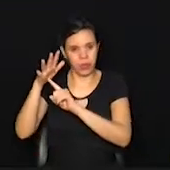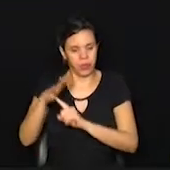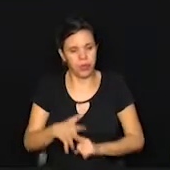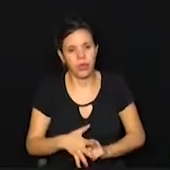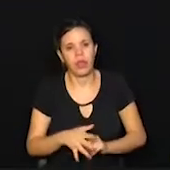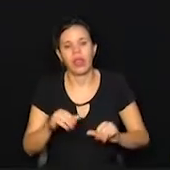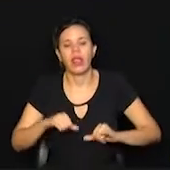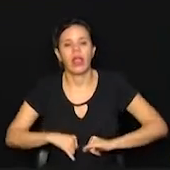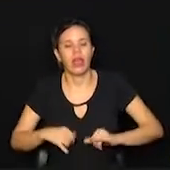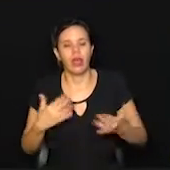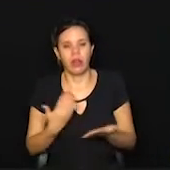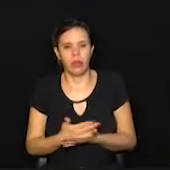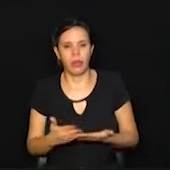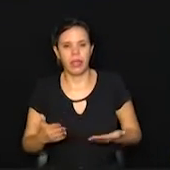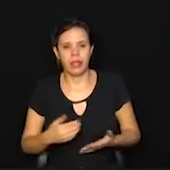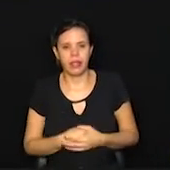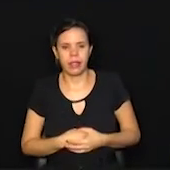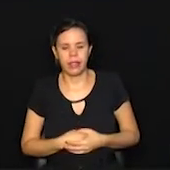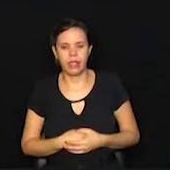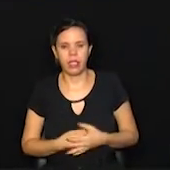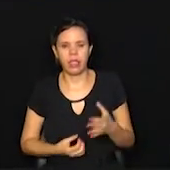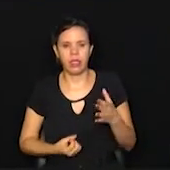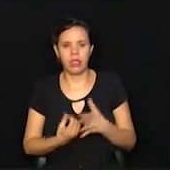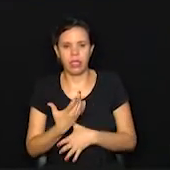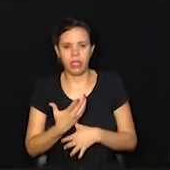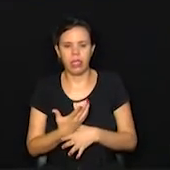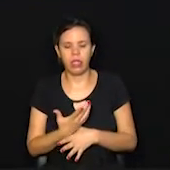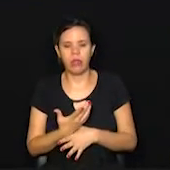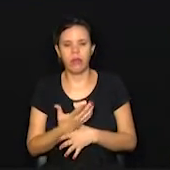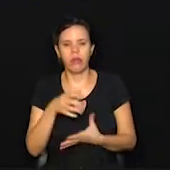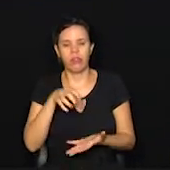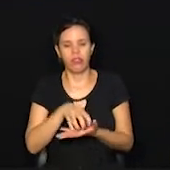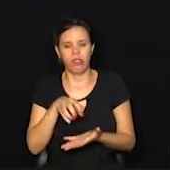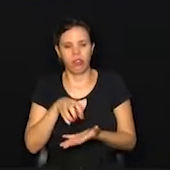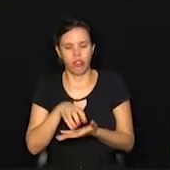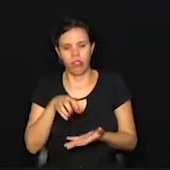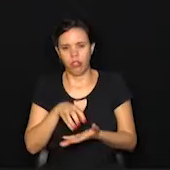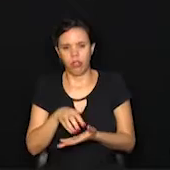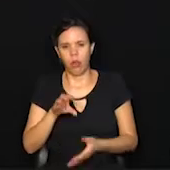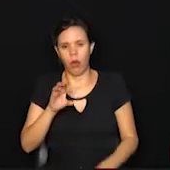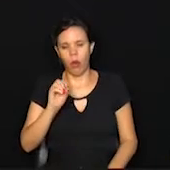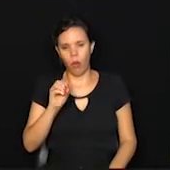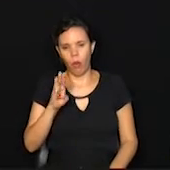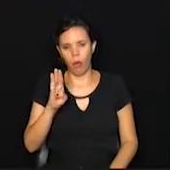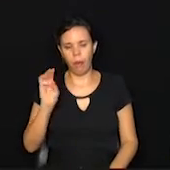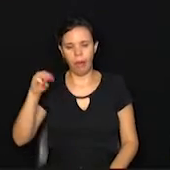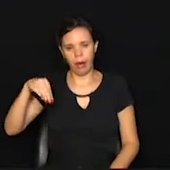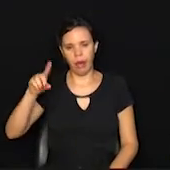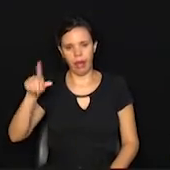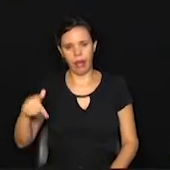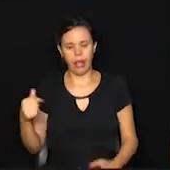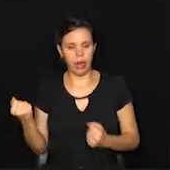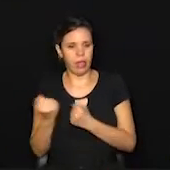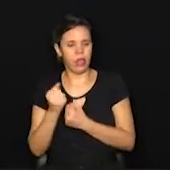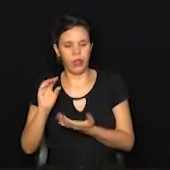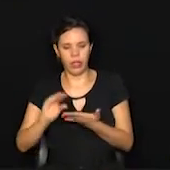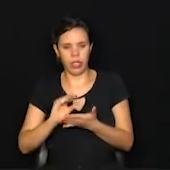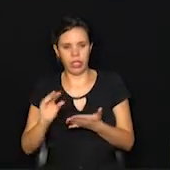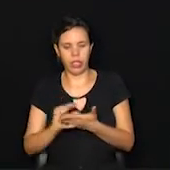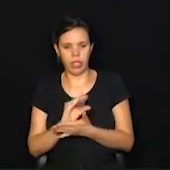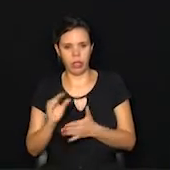mais barra-pesada começa eles criam no organismo chamado o banco que era financiado pelos